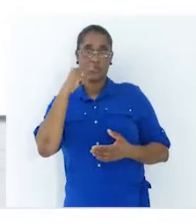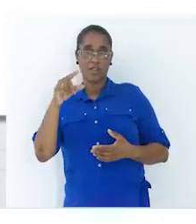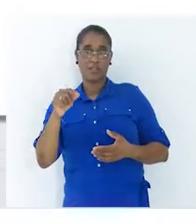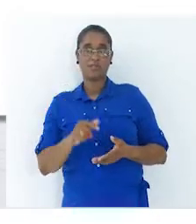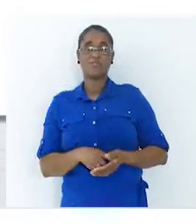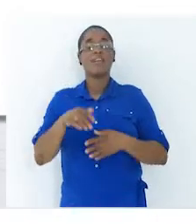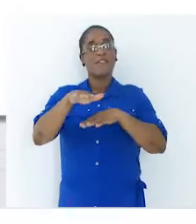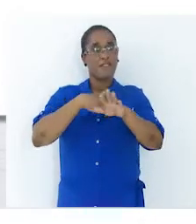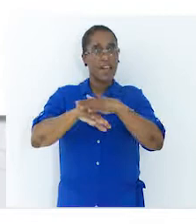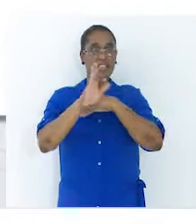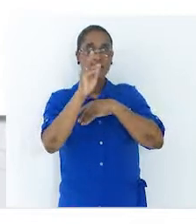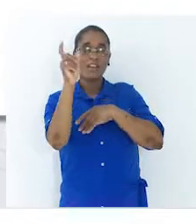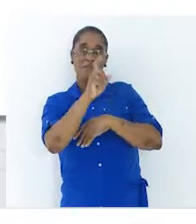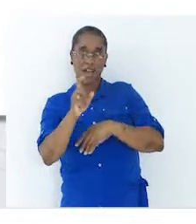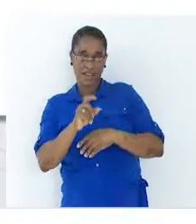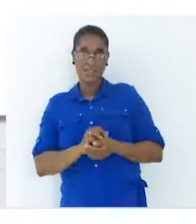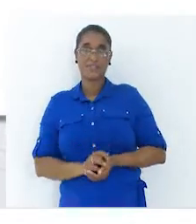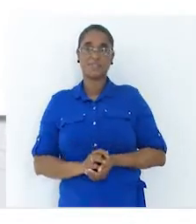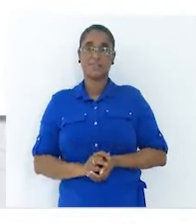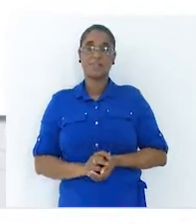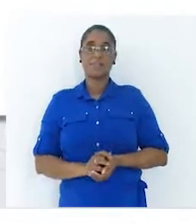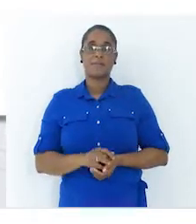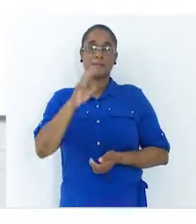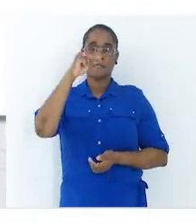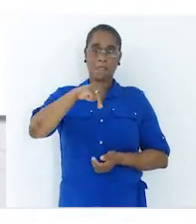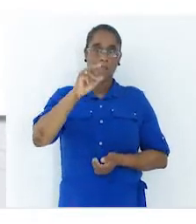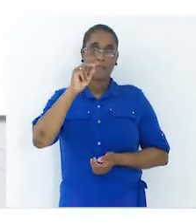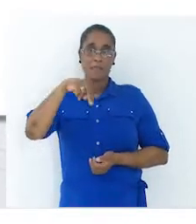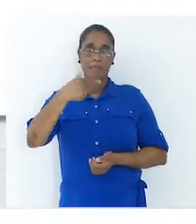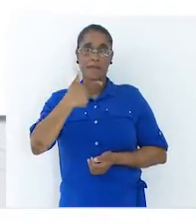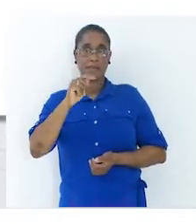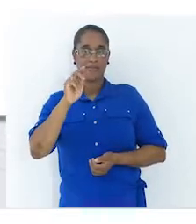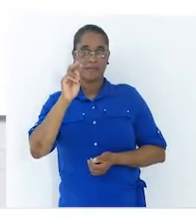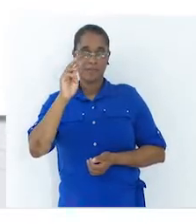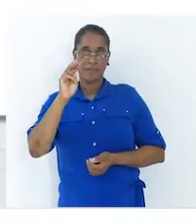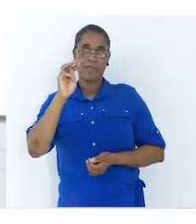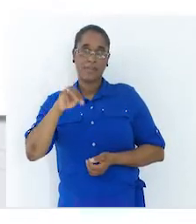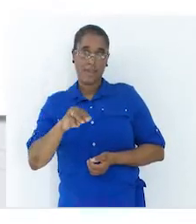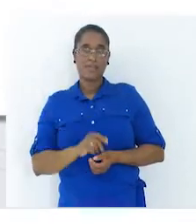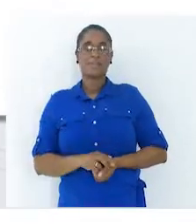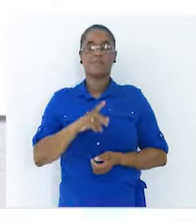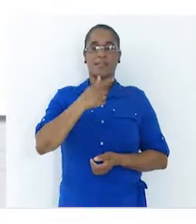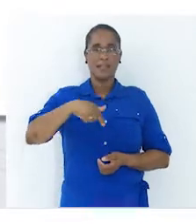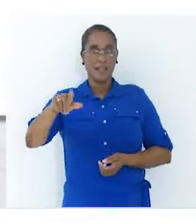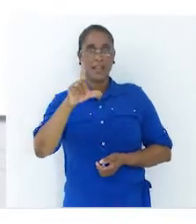são faz, muito bem, mantém, muito bem,